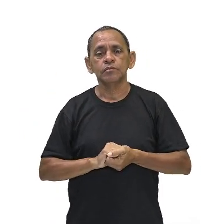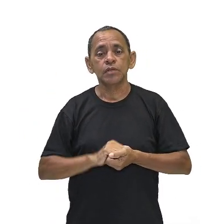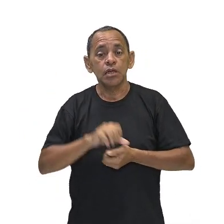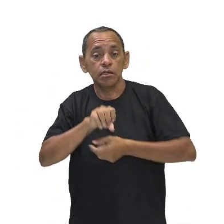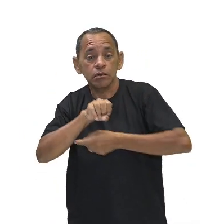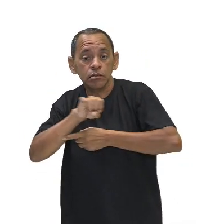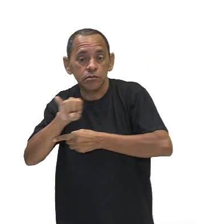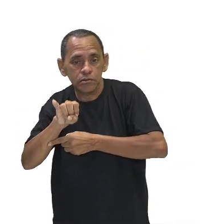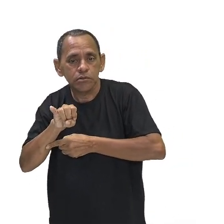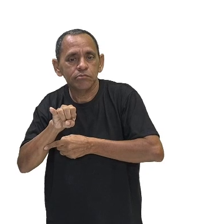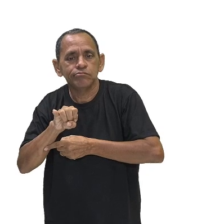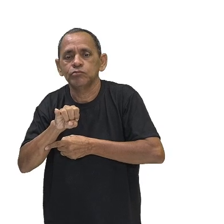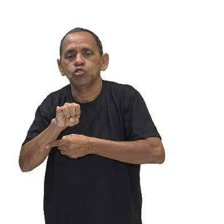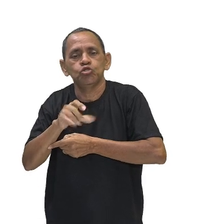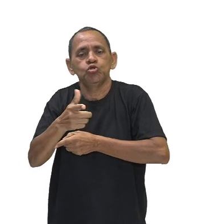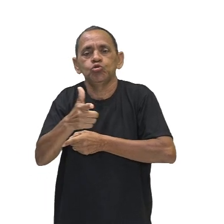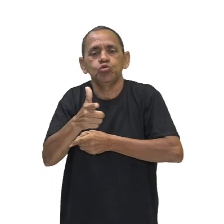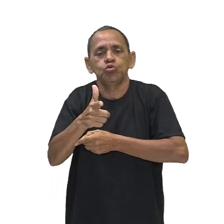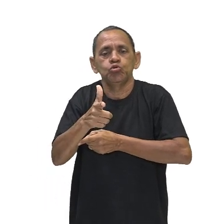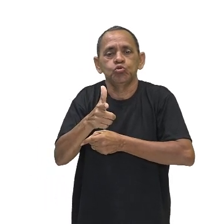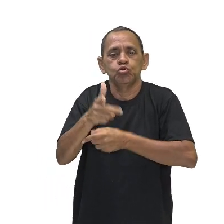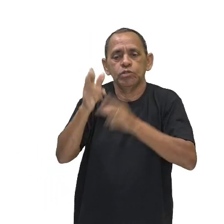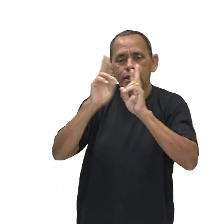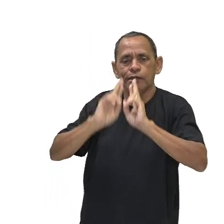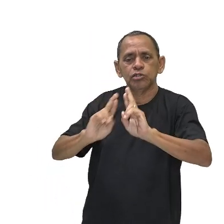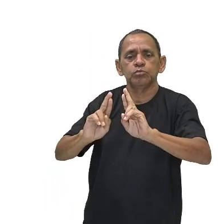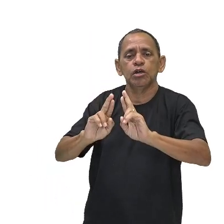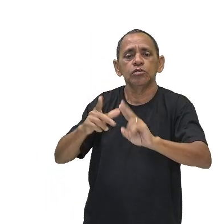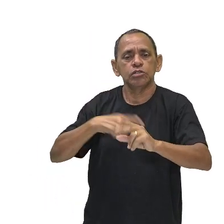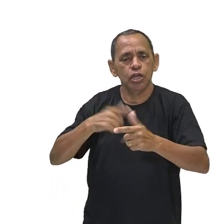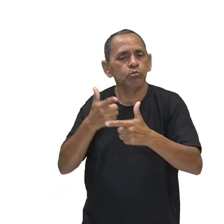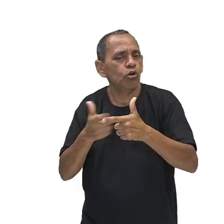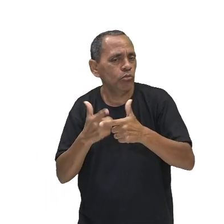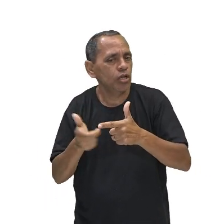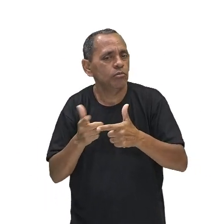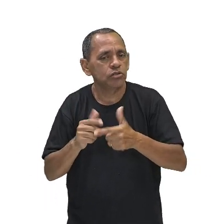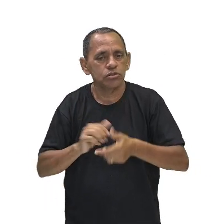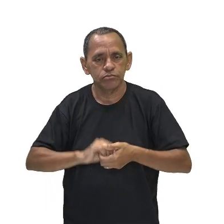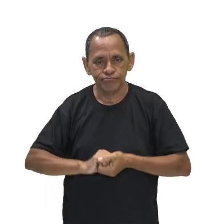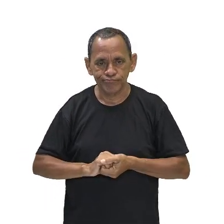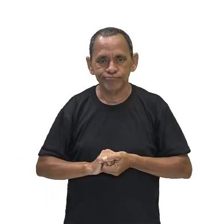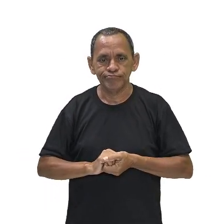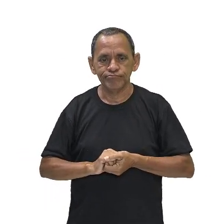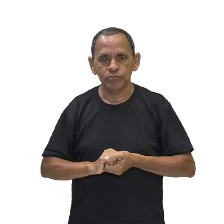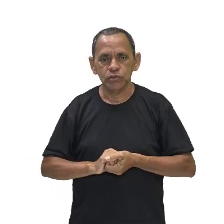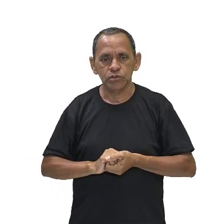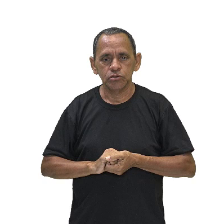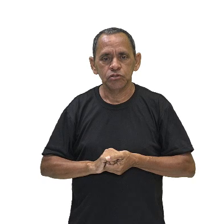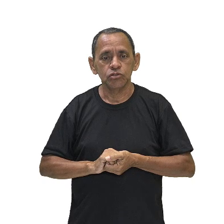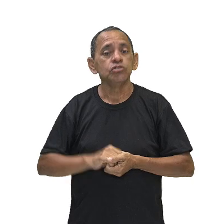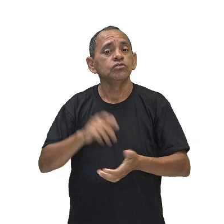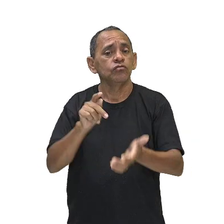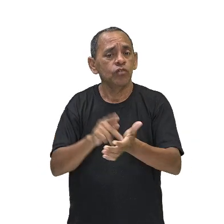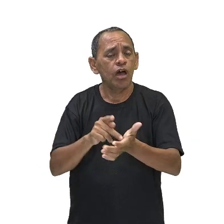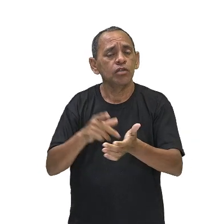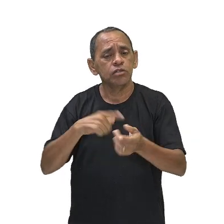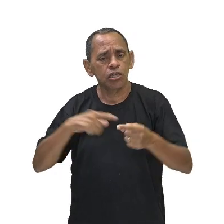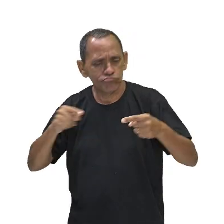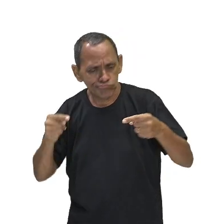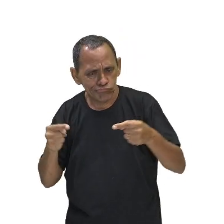muito respeitada, há uma punição. Claro, como nós dissemos, que há concordâncias,